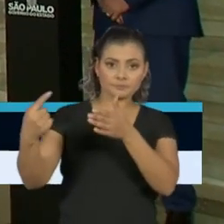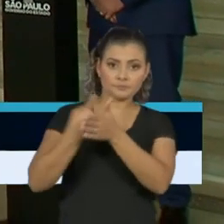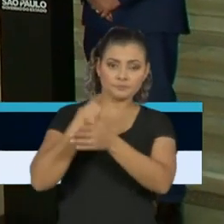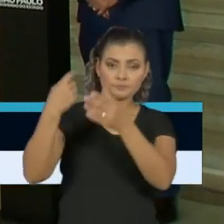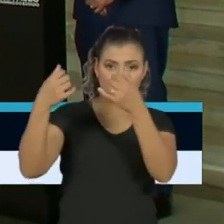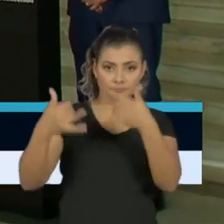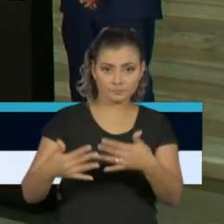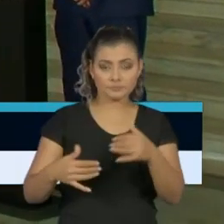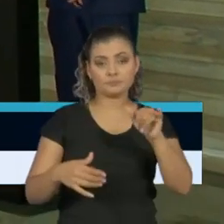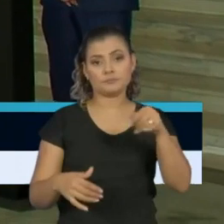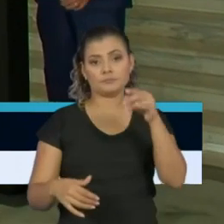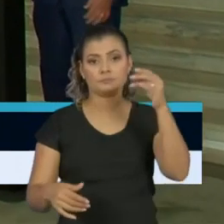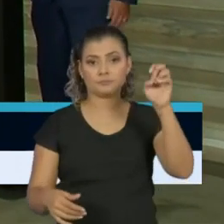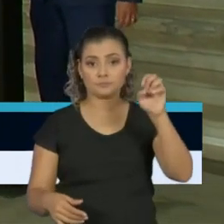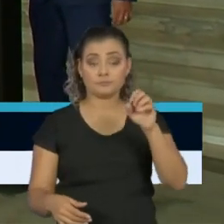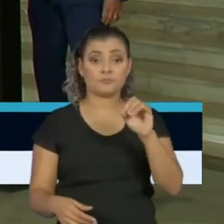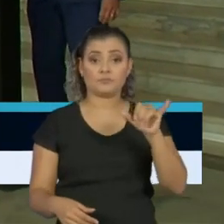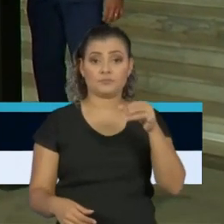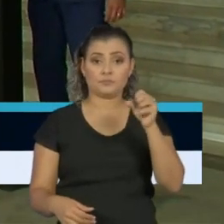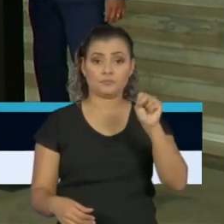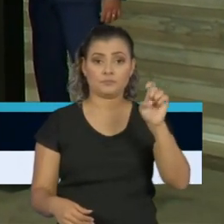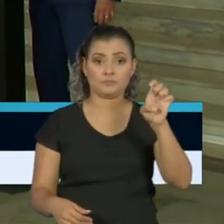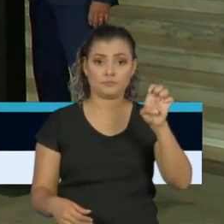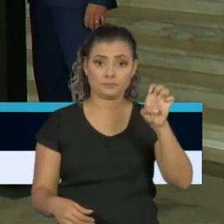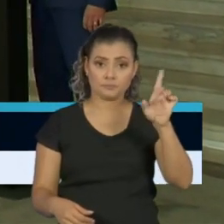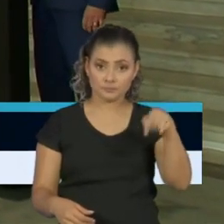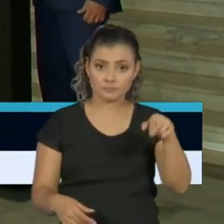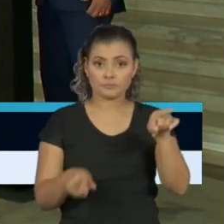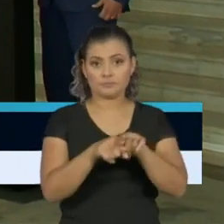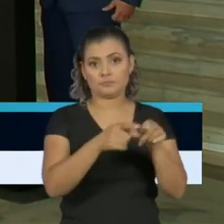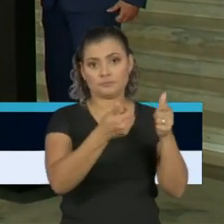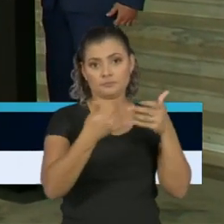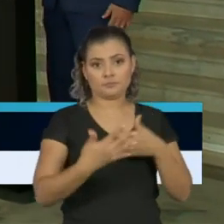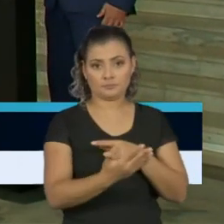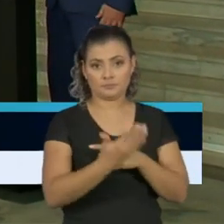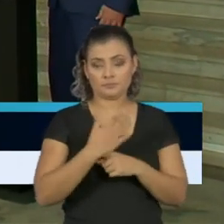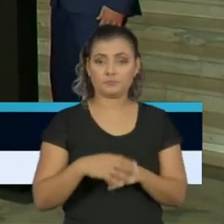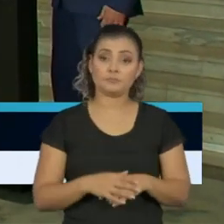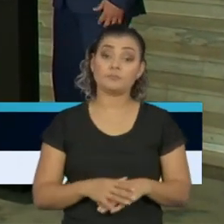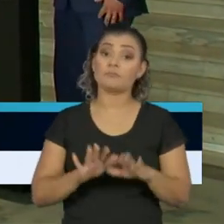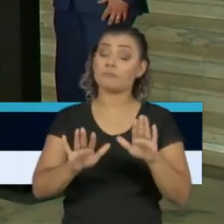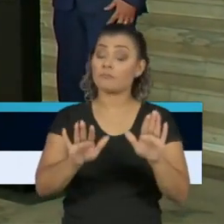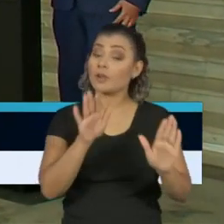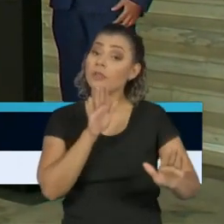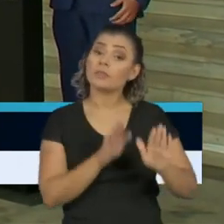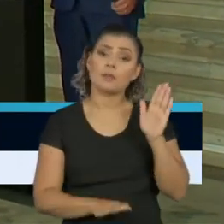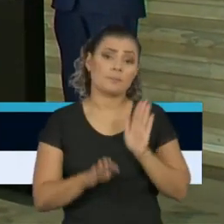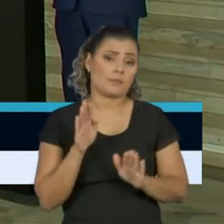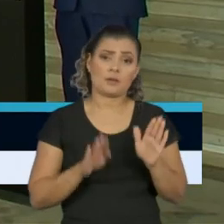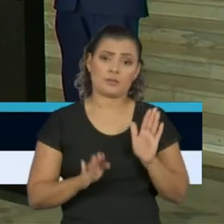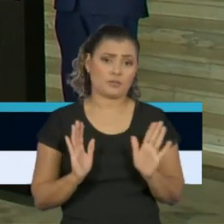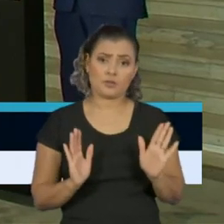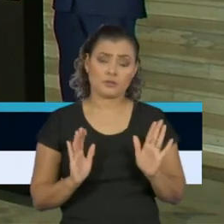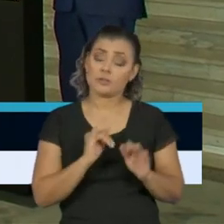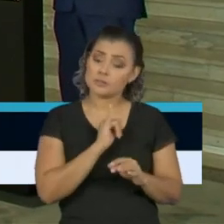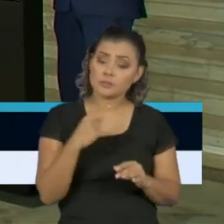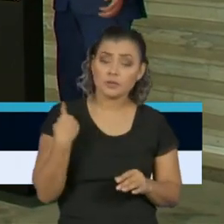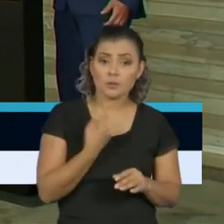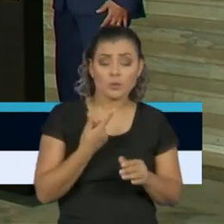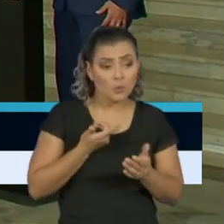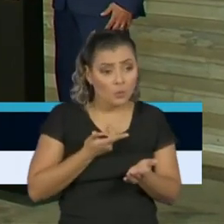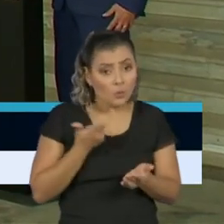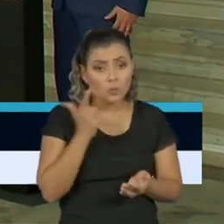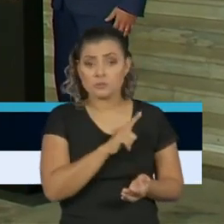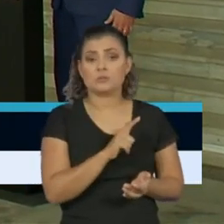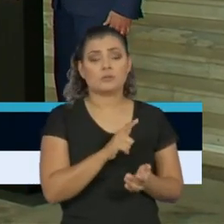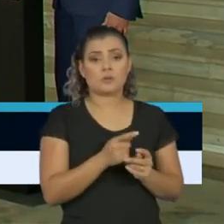doutor Guerra, começando pelo doutor Davi Wippe. Depende muito de nós conseguirmos manter e